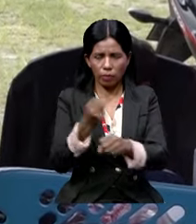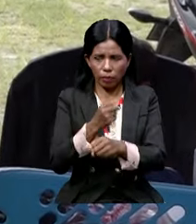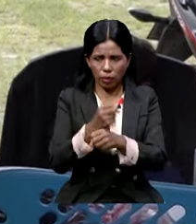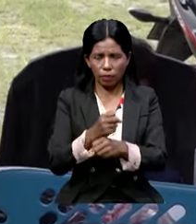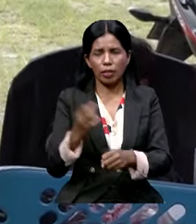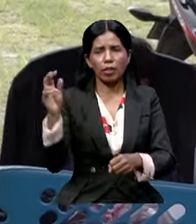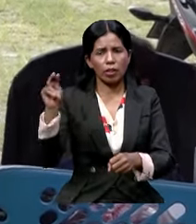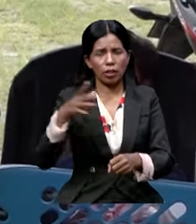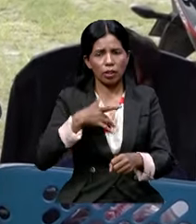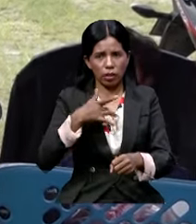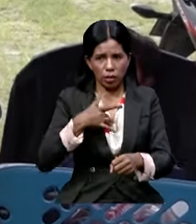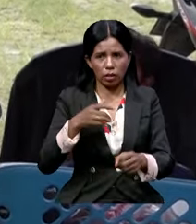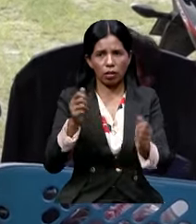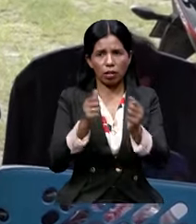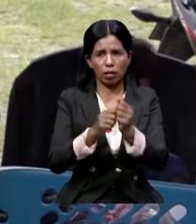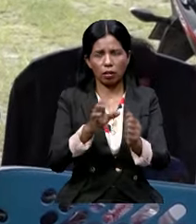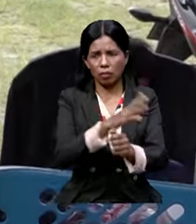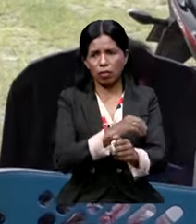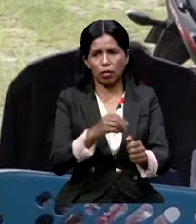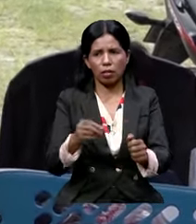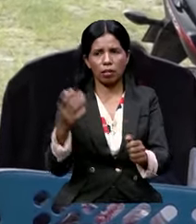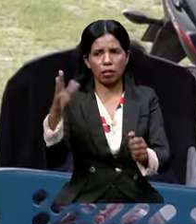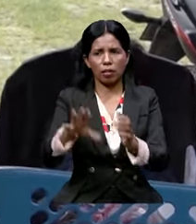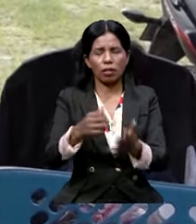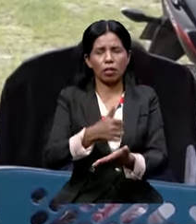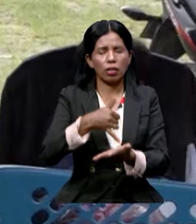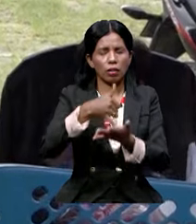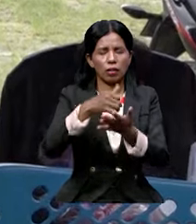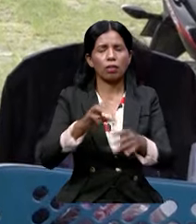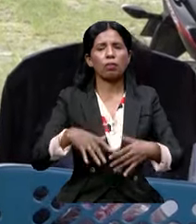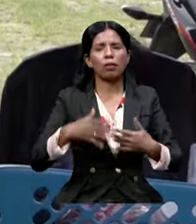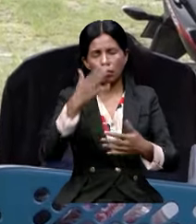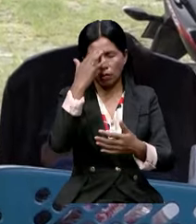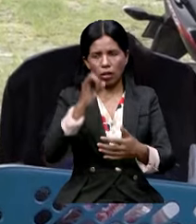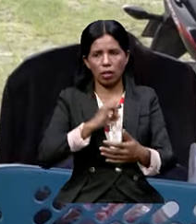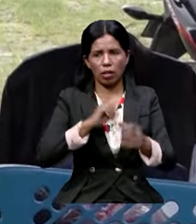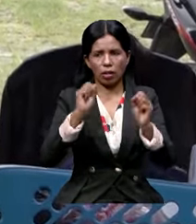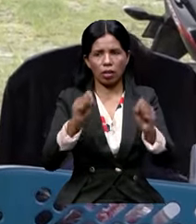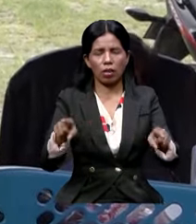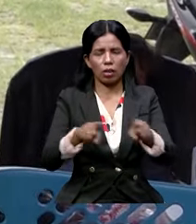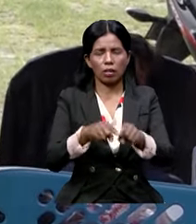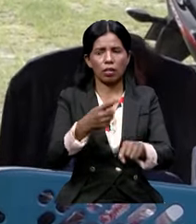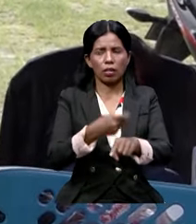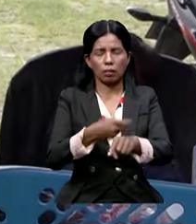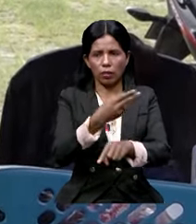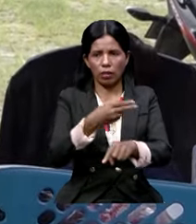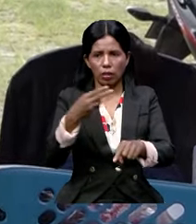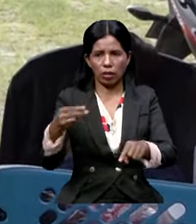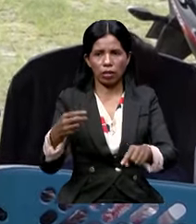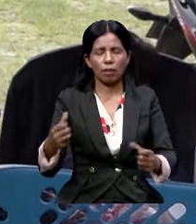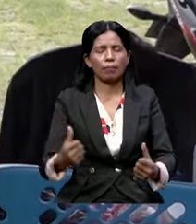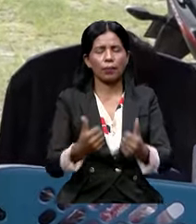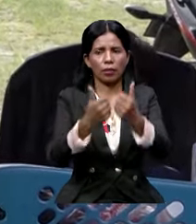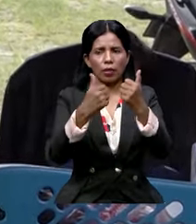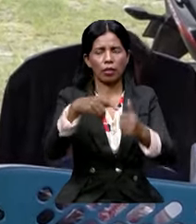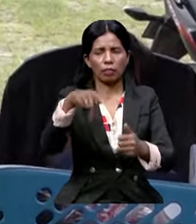nesenti kata, se hau tosna, né? Tosna, me sida, vai retam prêmio, saula Bele Hakasa, não vai retam prêmio, anta tosna, hansa ulu que Indonésia é boa tira lomba petani.